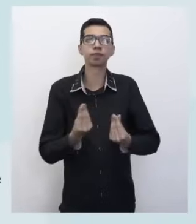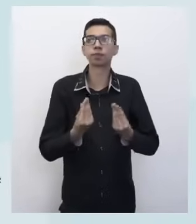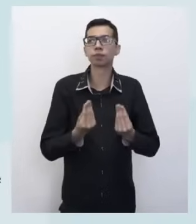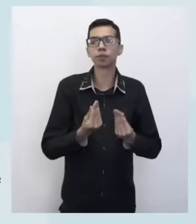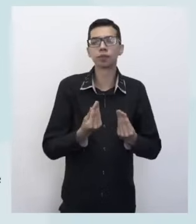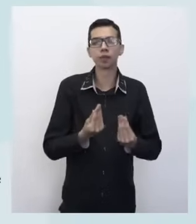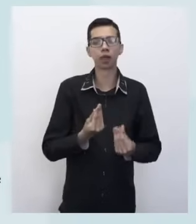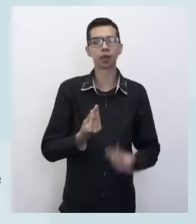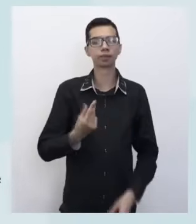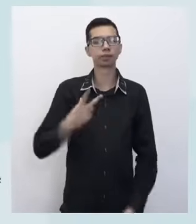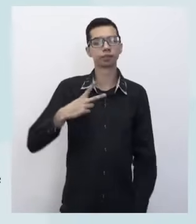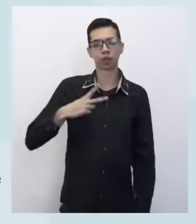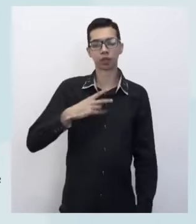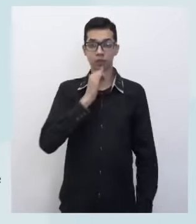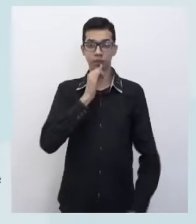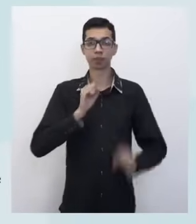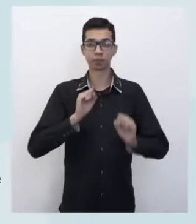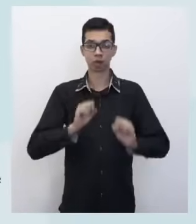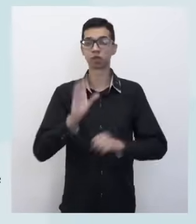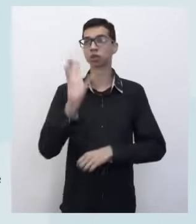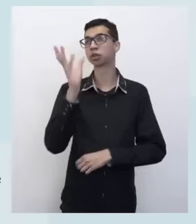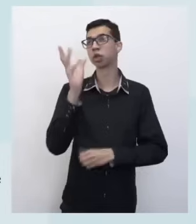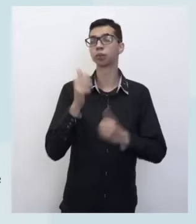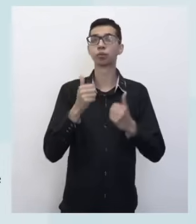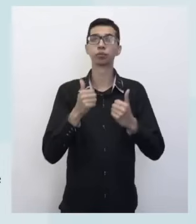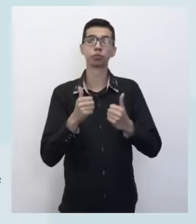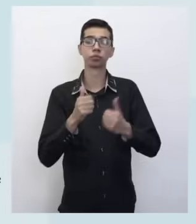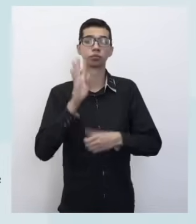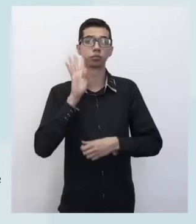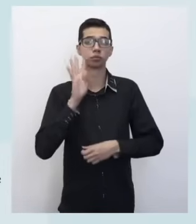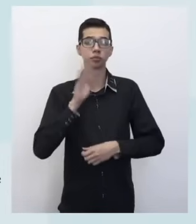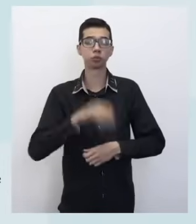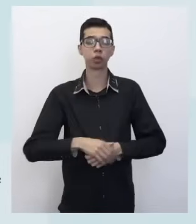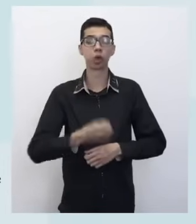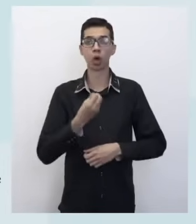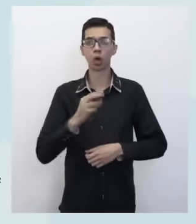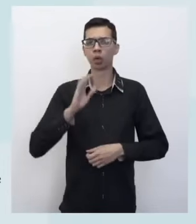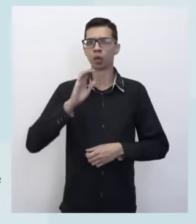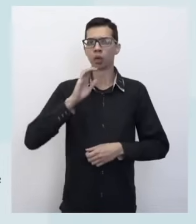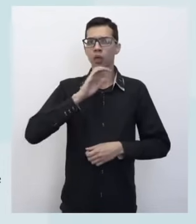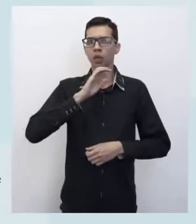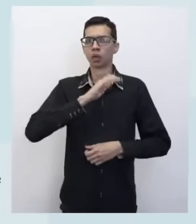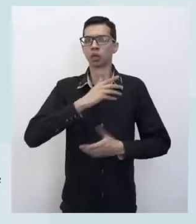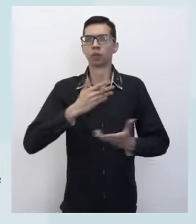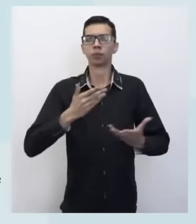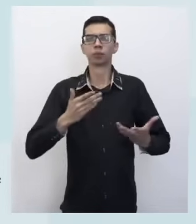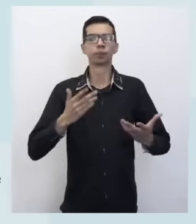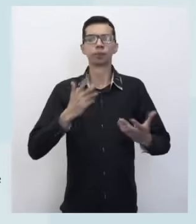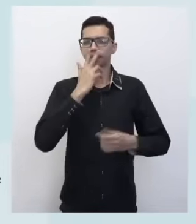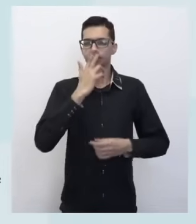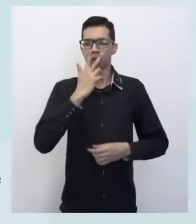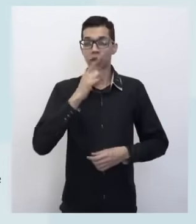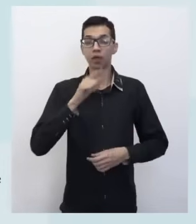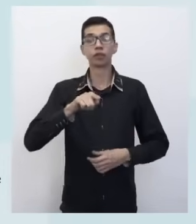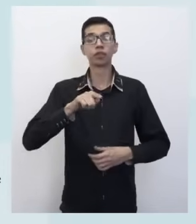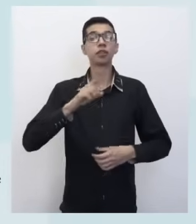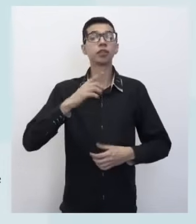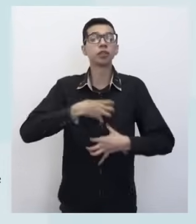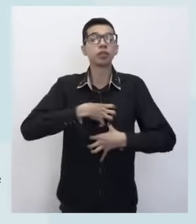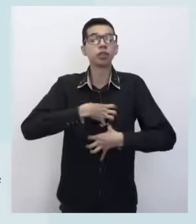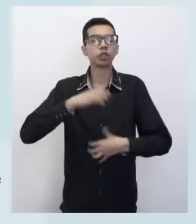tempo agradável, tempo abafado, pode ser outras sensações, é a sensação que você, aluno, está tendo daquele